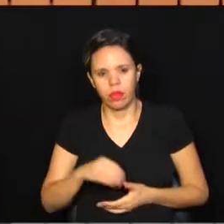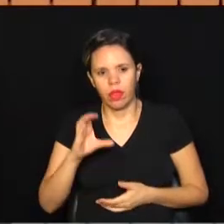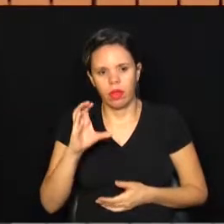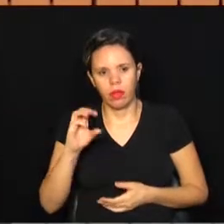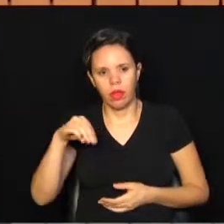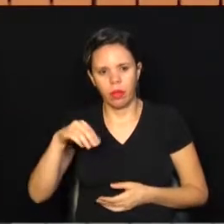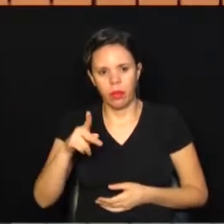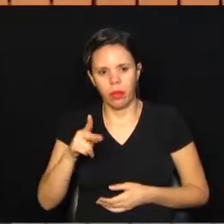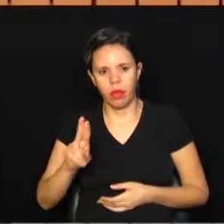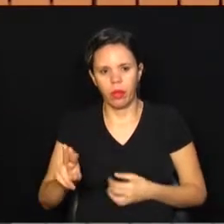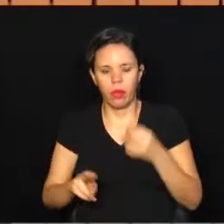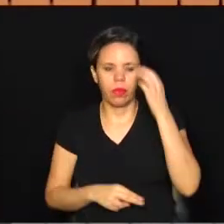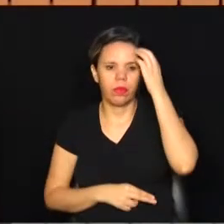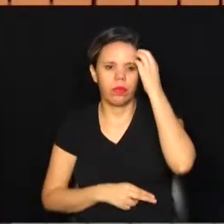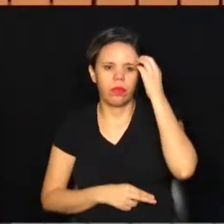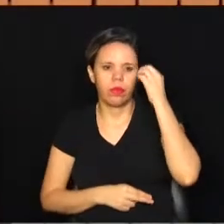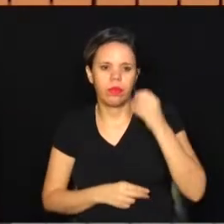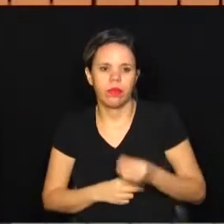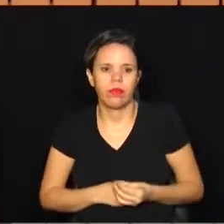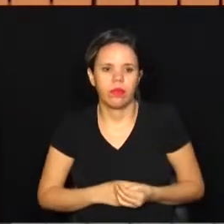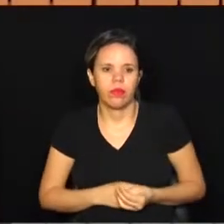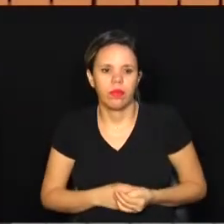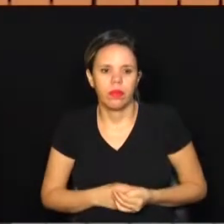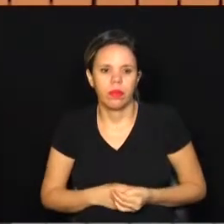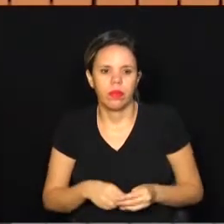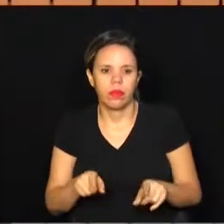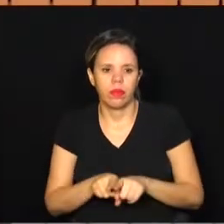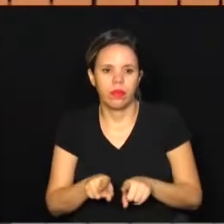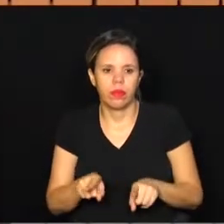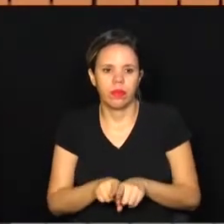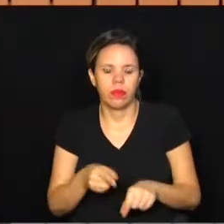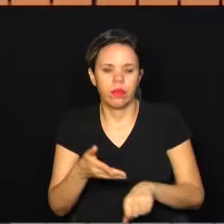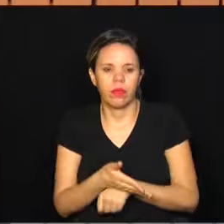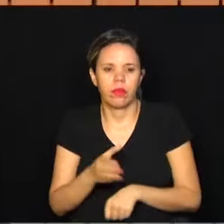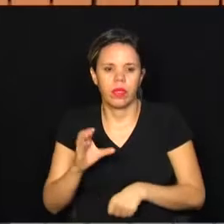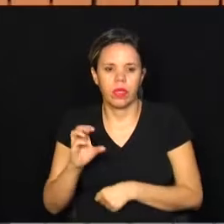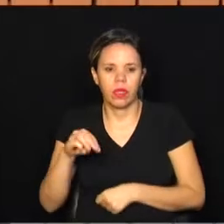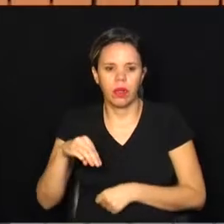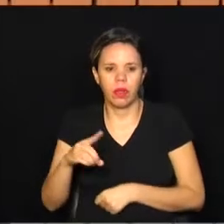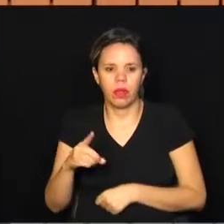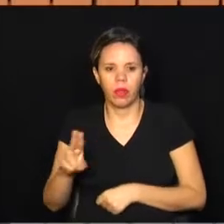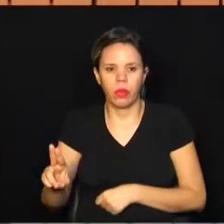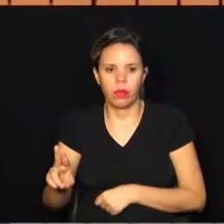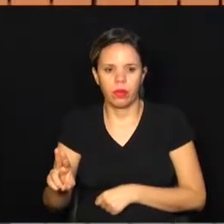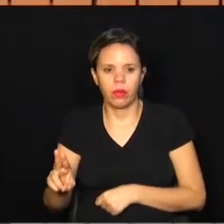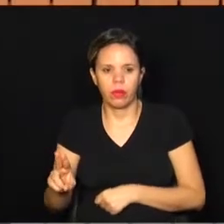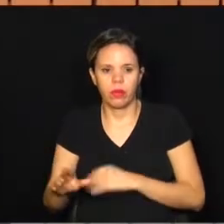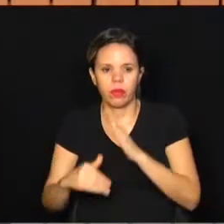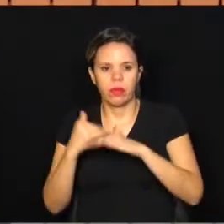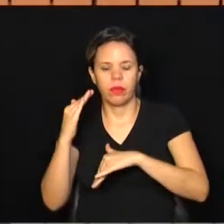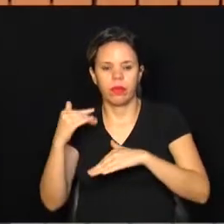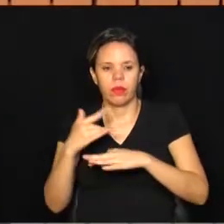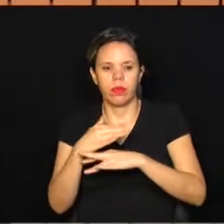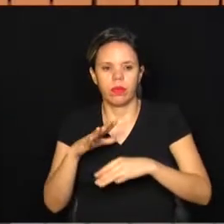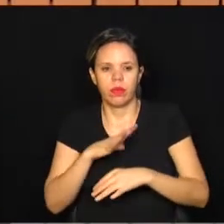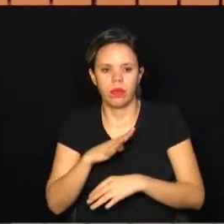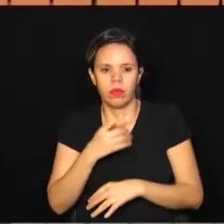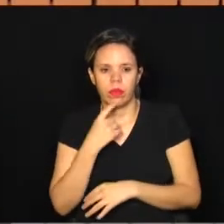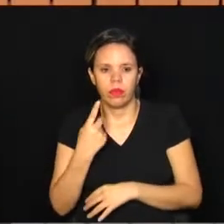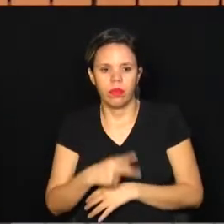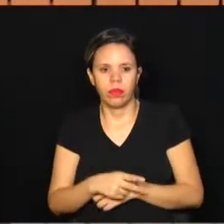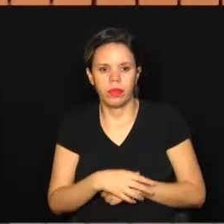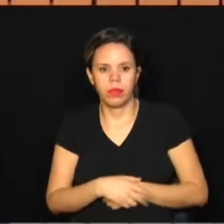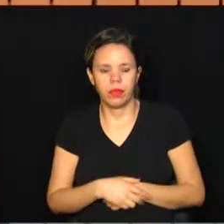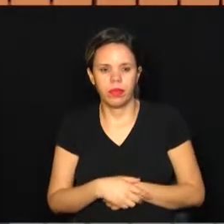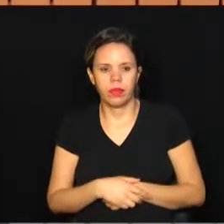CMPU e o CONDEFAPAS, né? E também participou do CMDU, né, o Conselho Municipal de Desenvolvimento Urbano de Campinas.